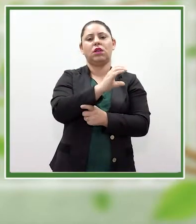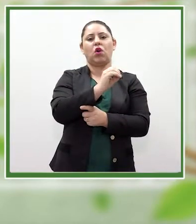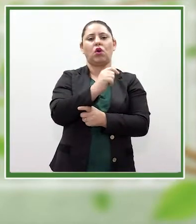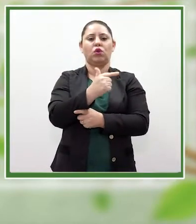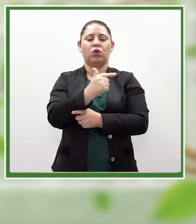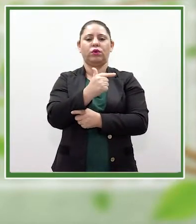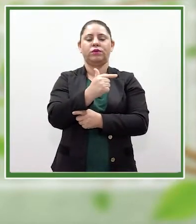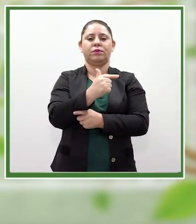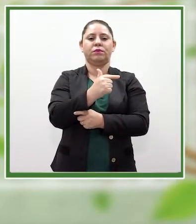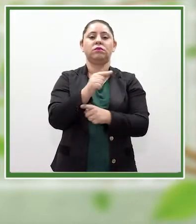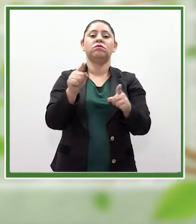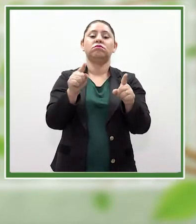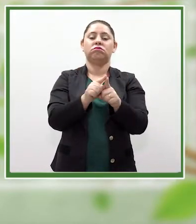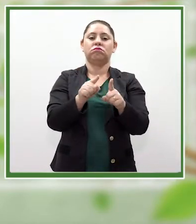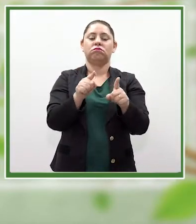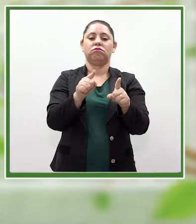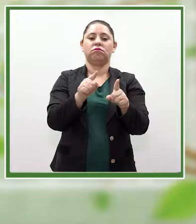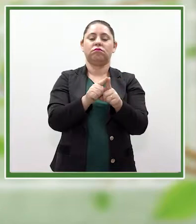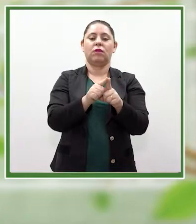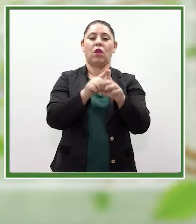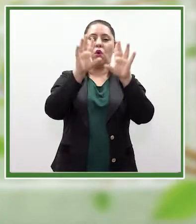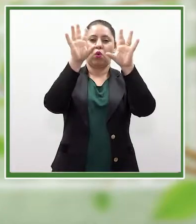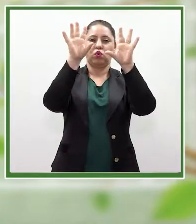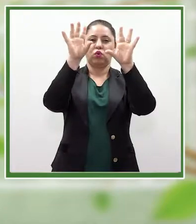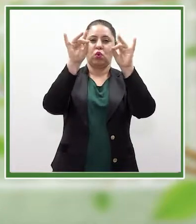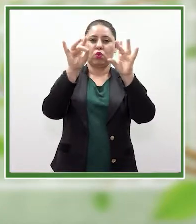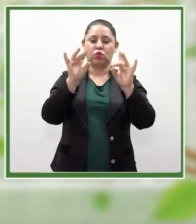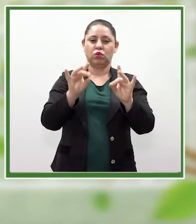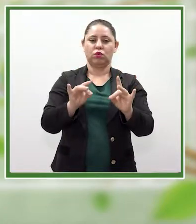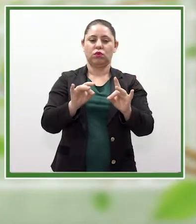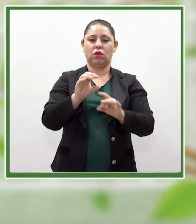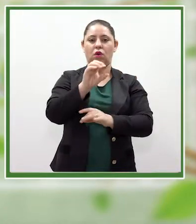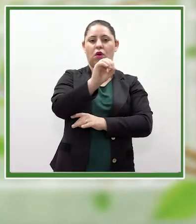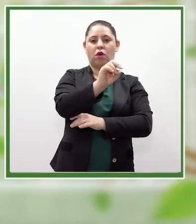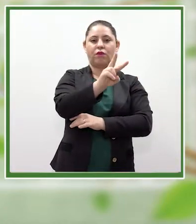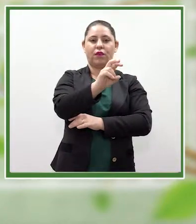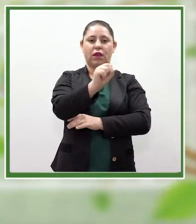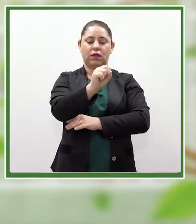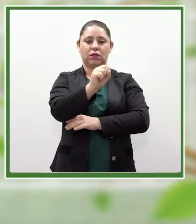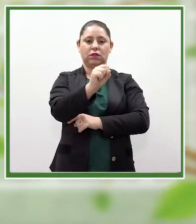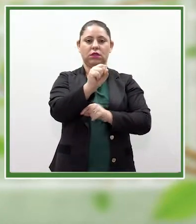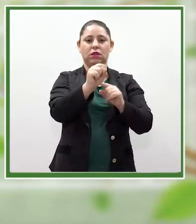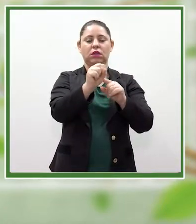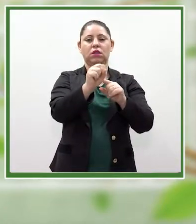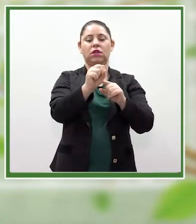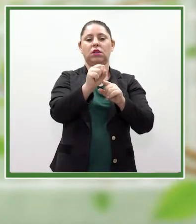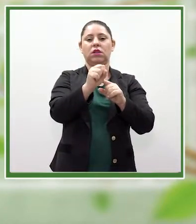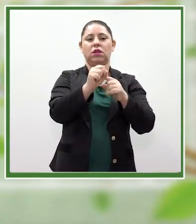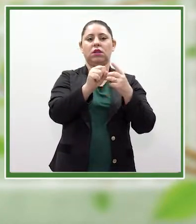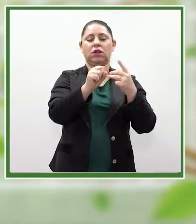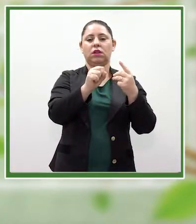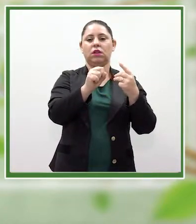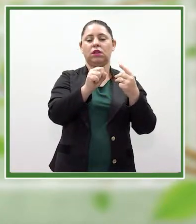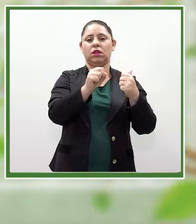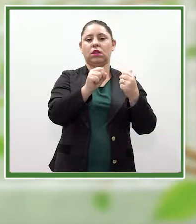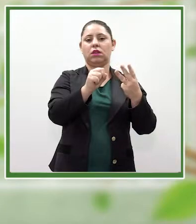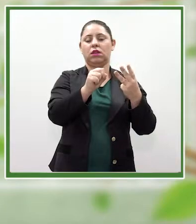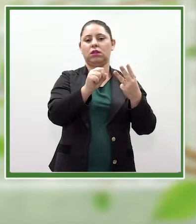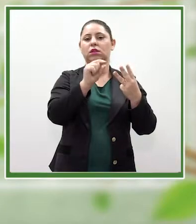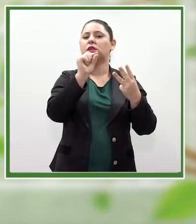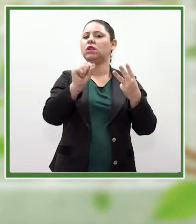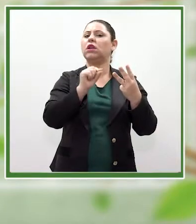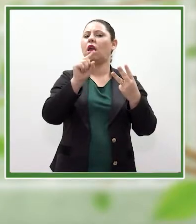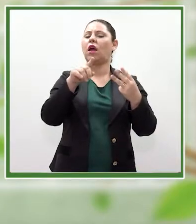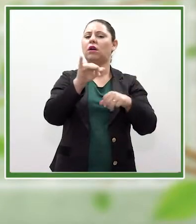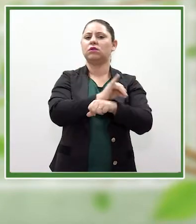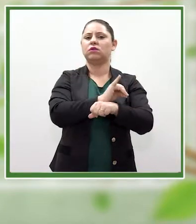de mitigação das emissões de gases de efeito estufa e tudo isso num contexto das ODSs, né, no caso